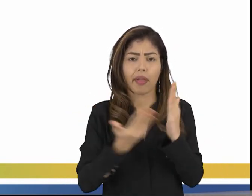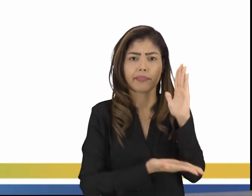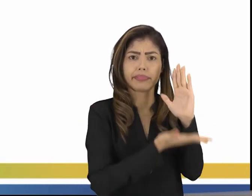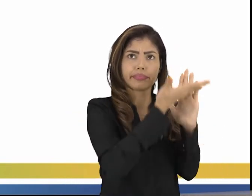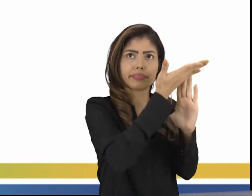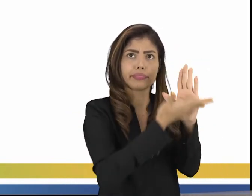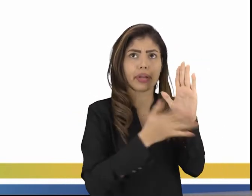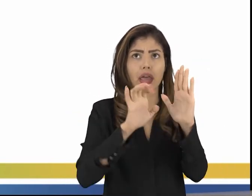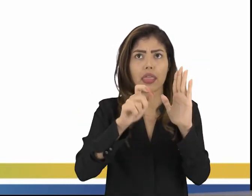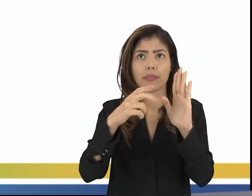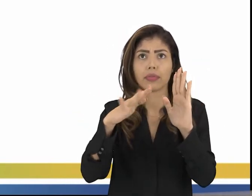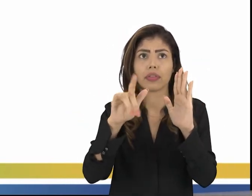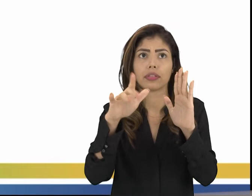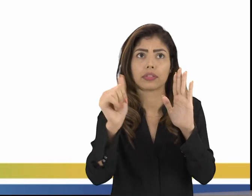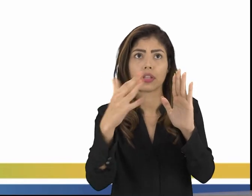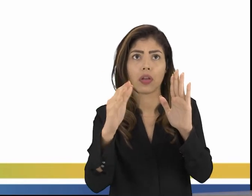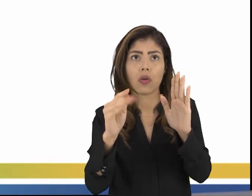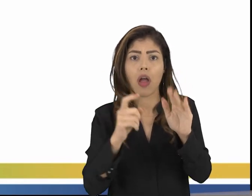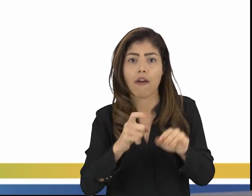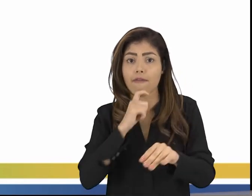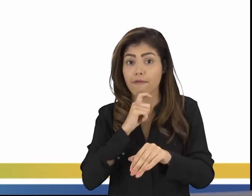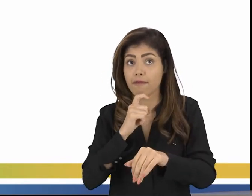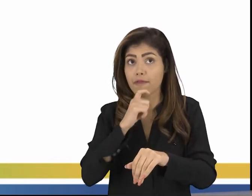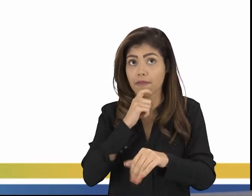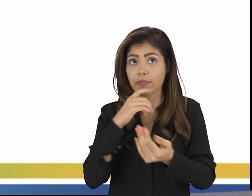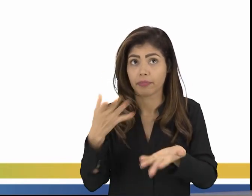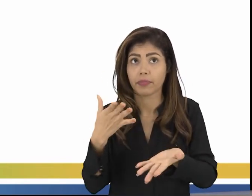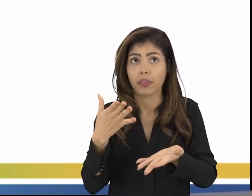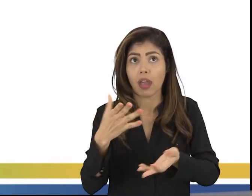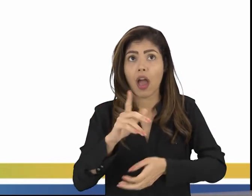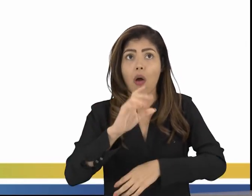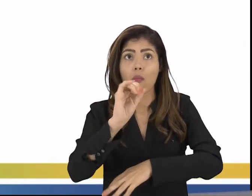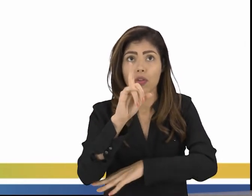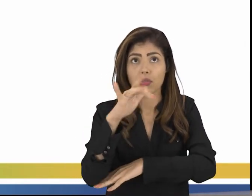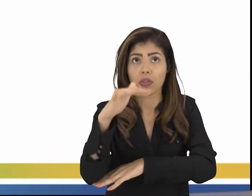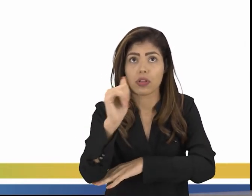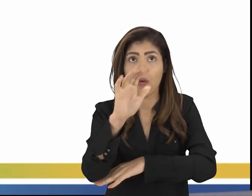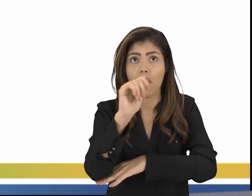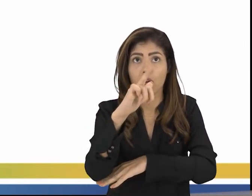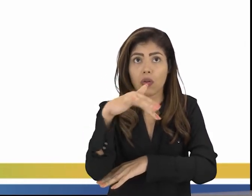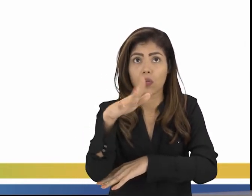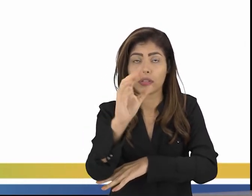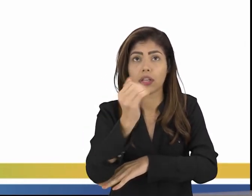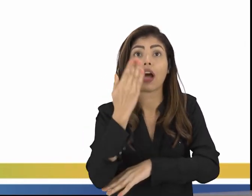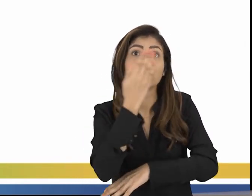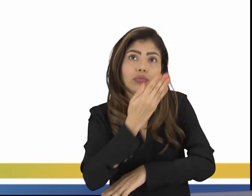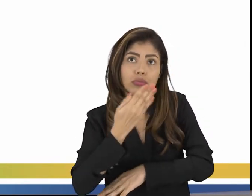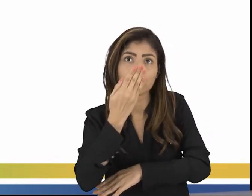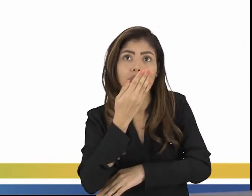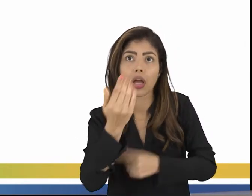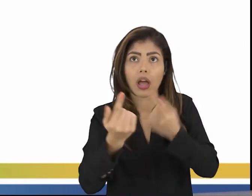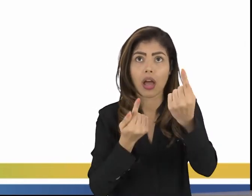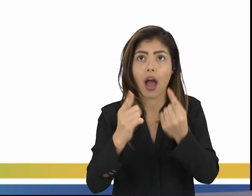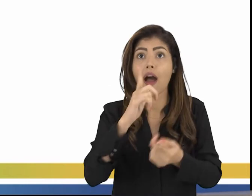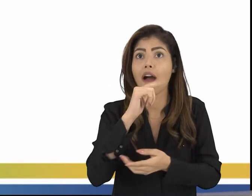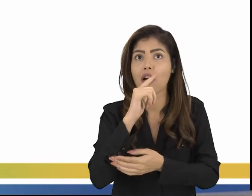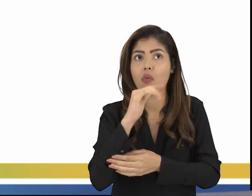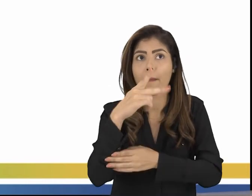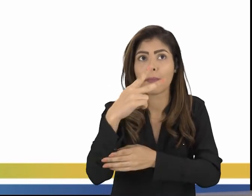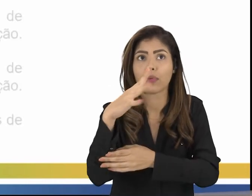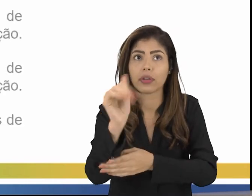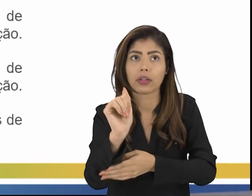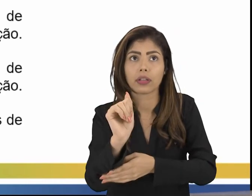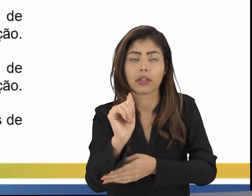temperaturas de ebulição e de congelamento de uma solução aquosa de açúcar com as correspondentes para a água